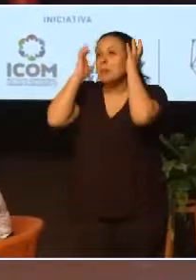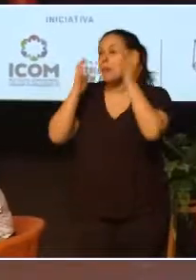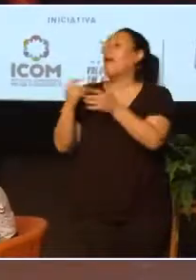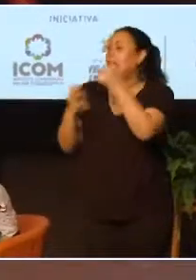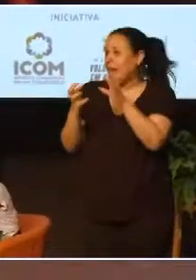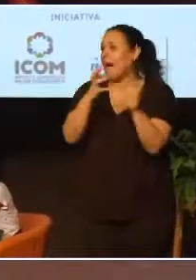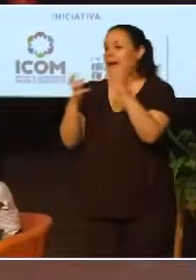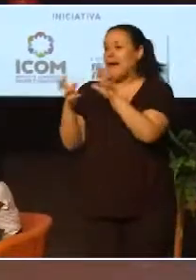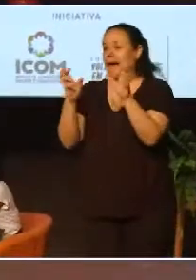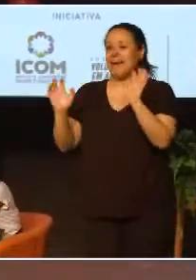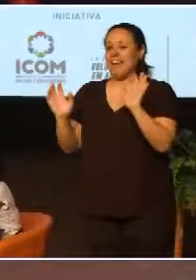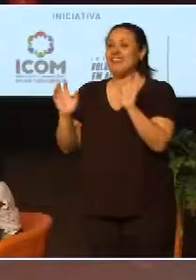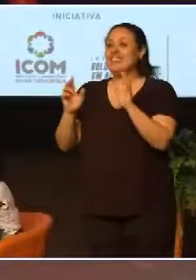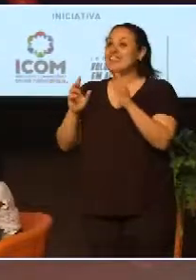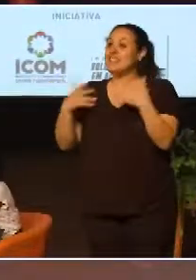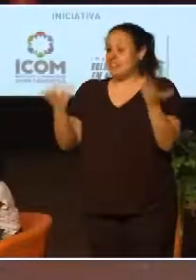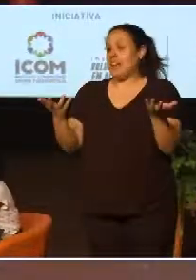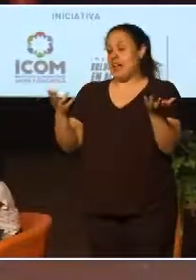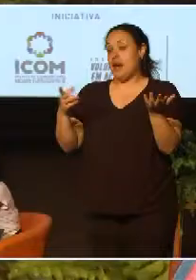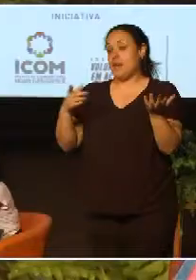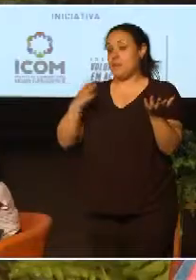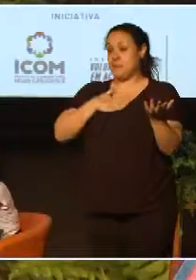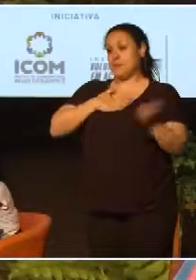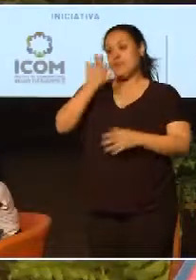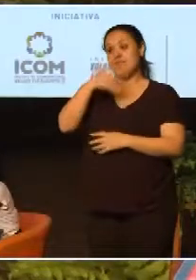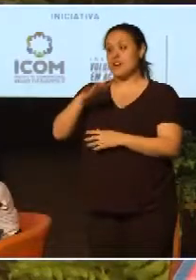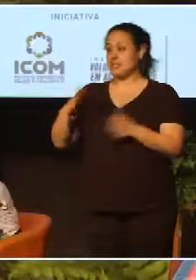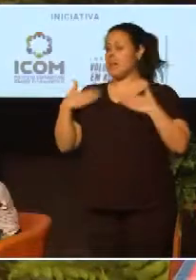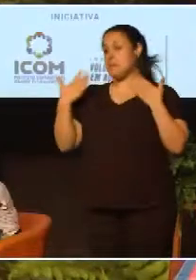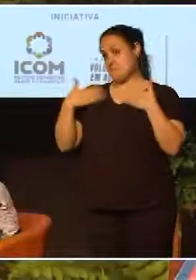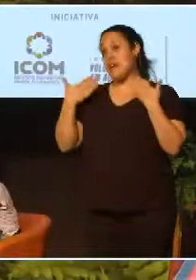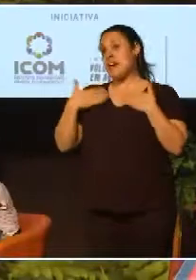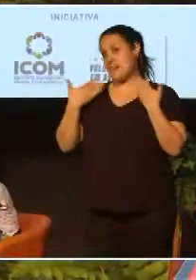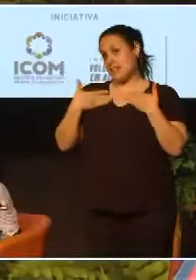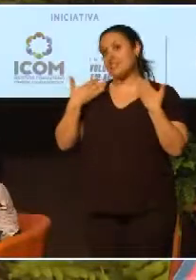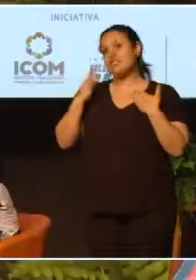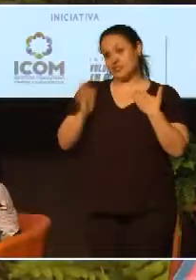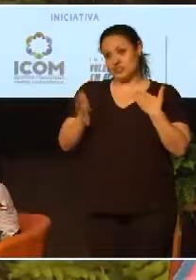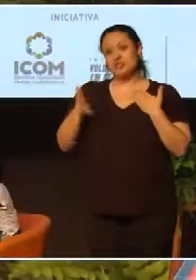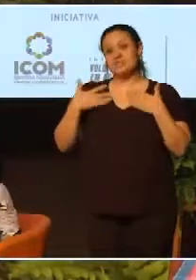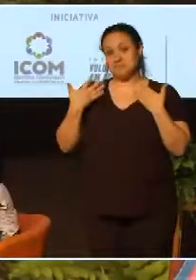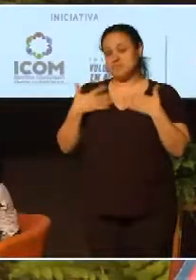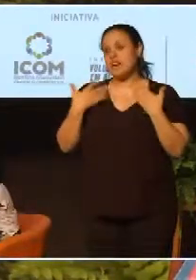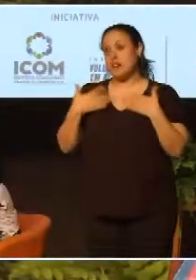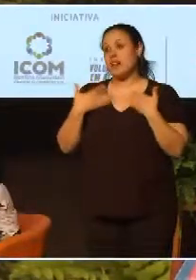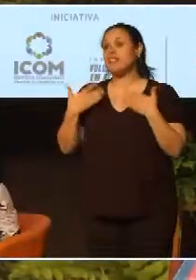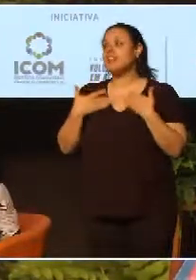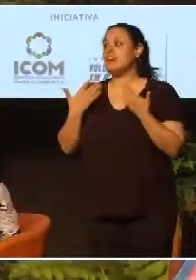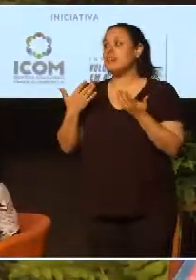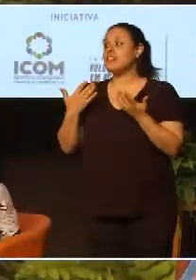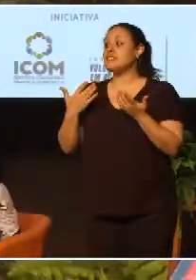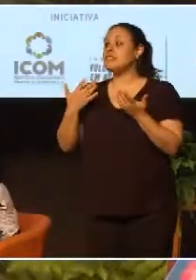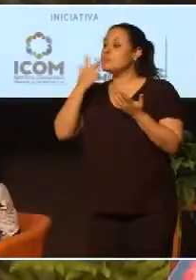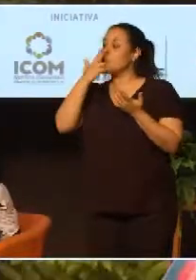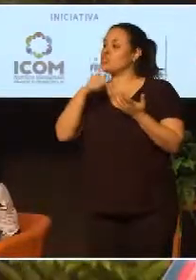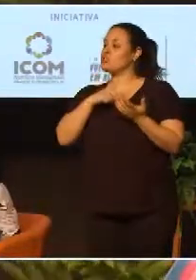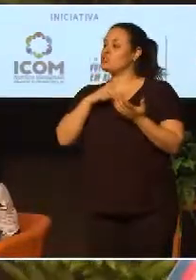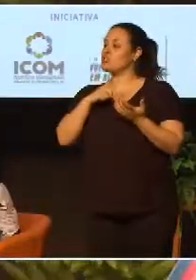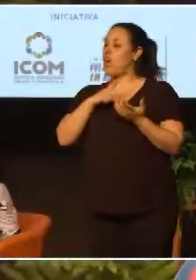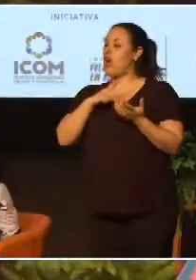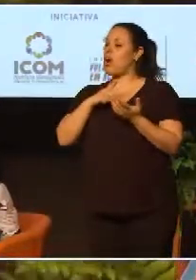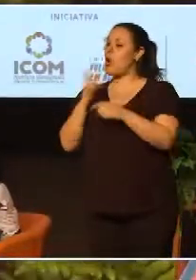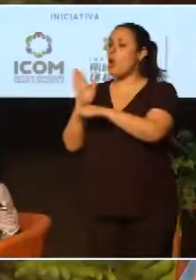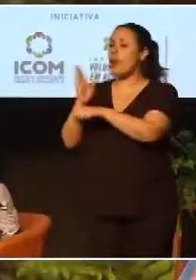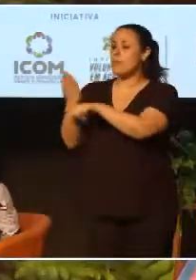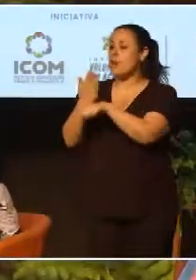Então, assim, foi uma infância bastante animada, com bastante